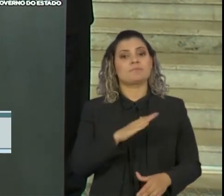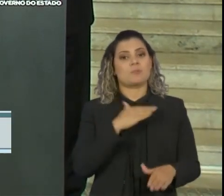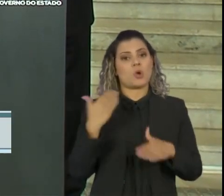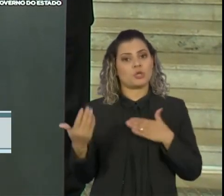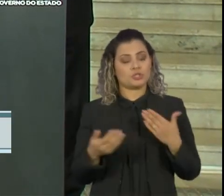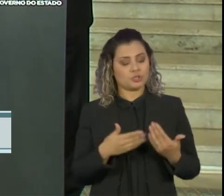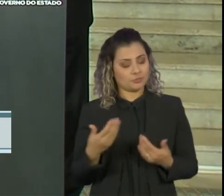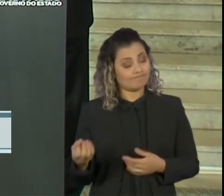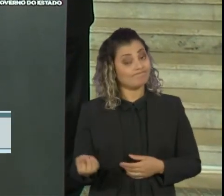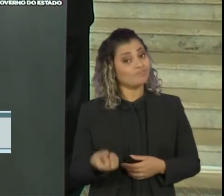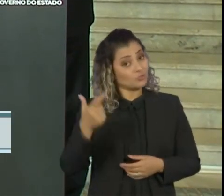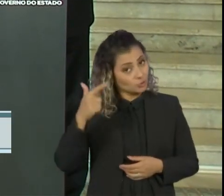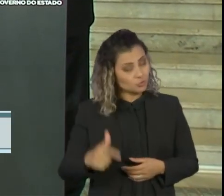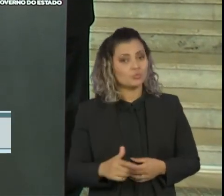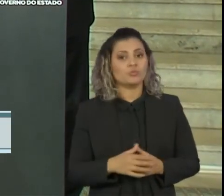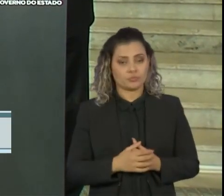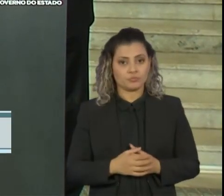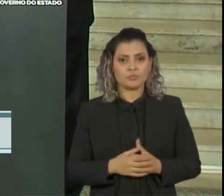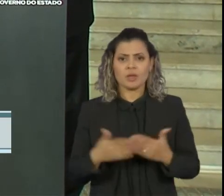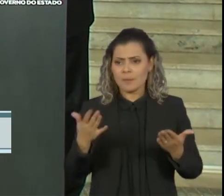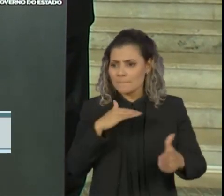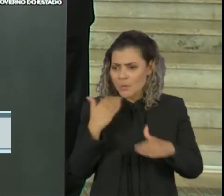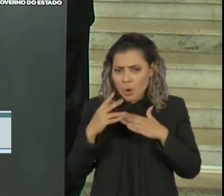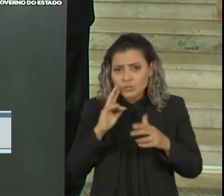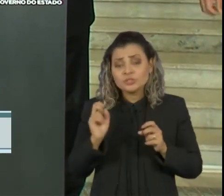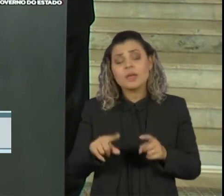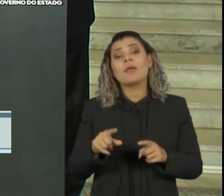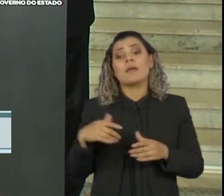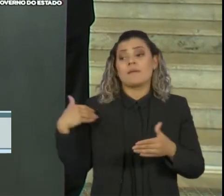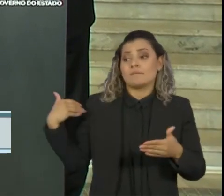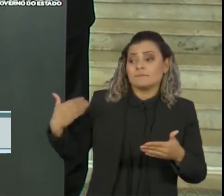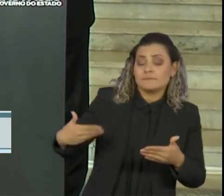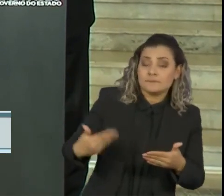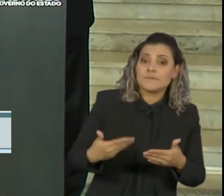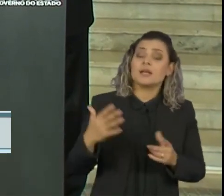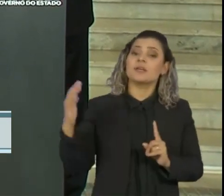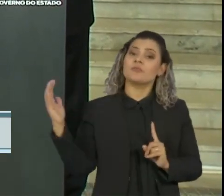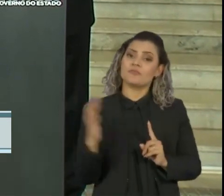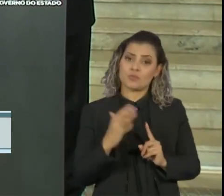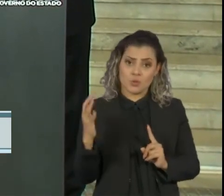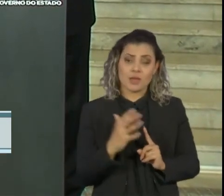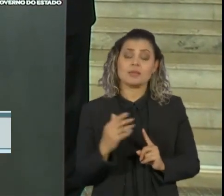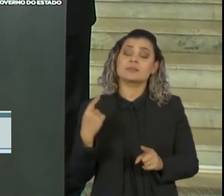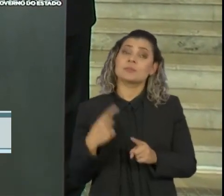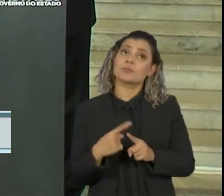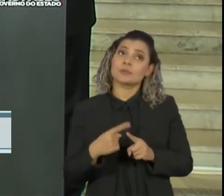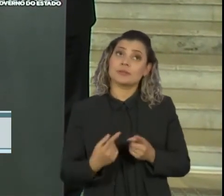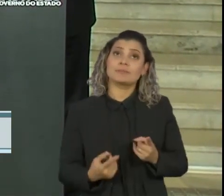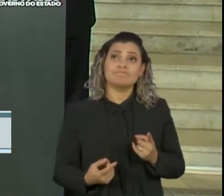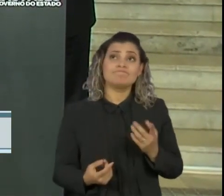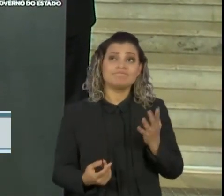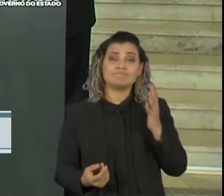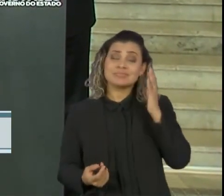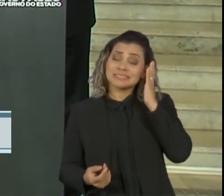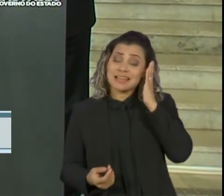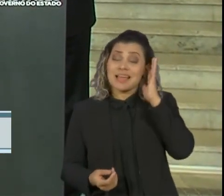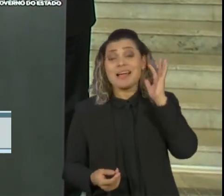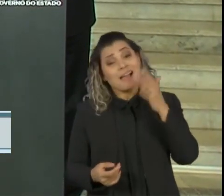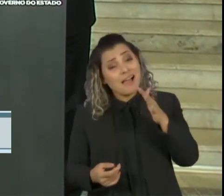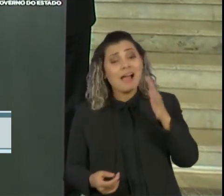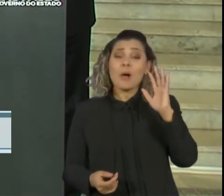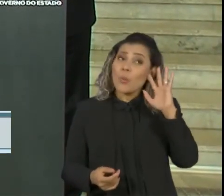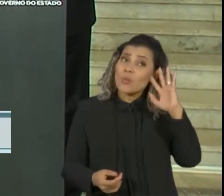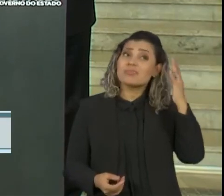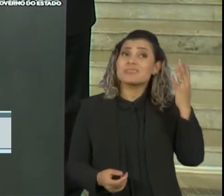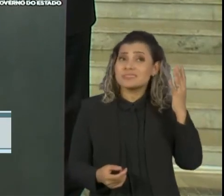mortes. Esses óbitos que estão sendo registrados nos últimos dias são reflexo de ocorrências de 15 dias, mais ou